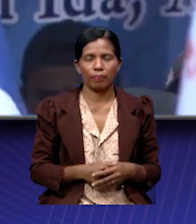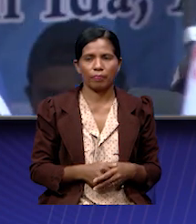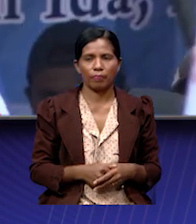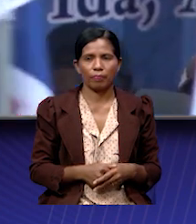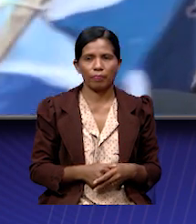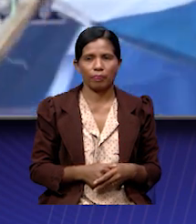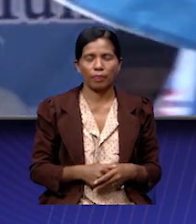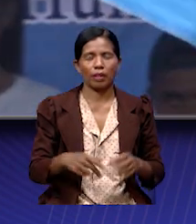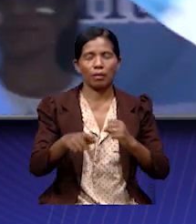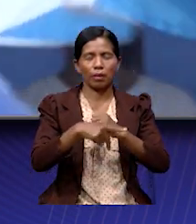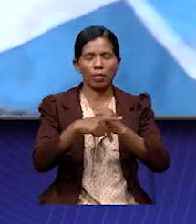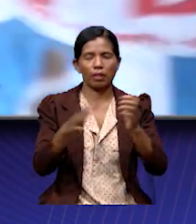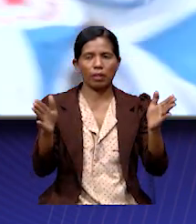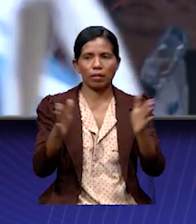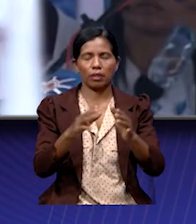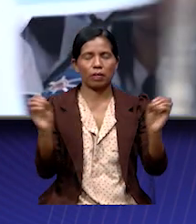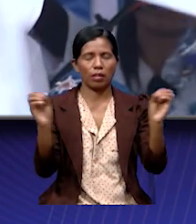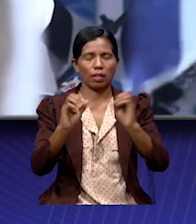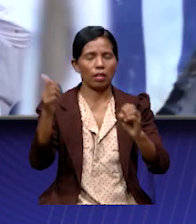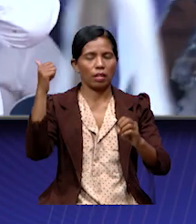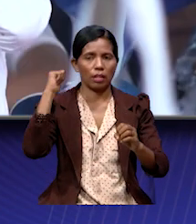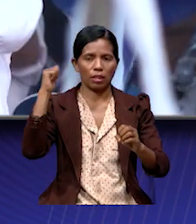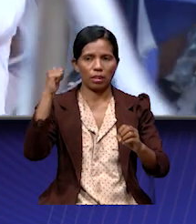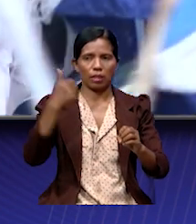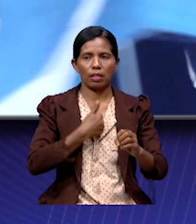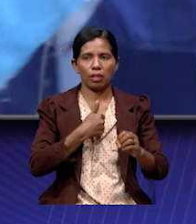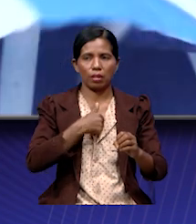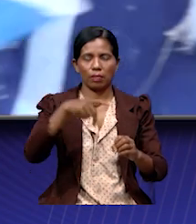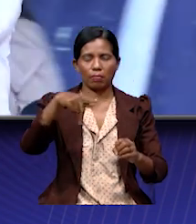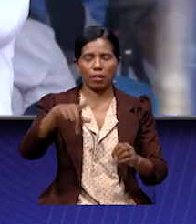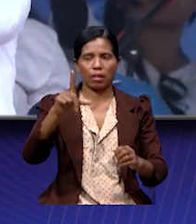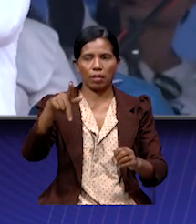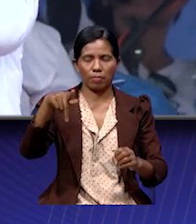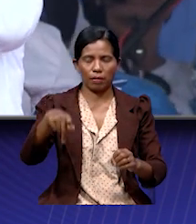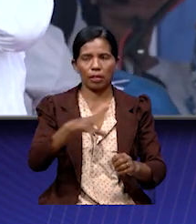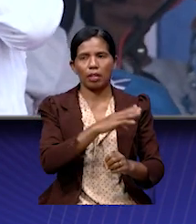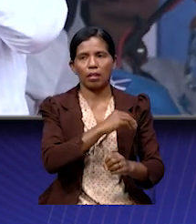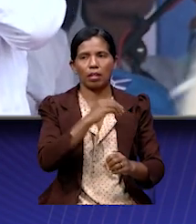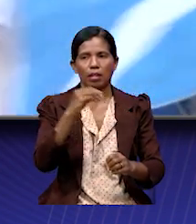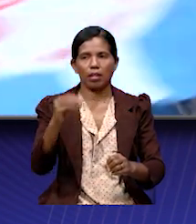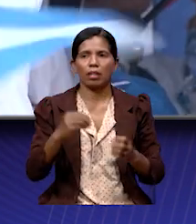Vamos partir o que será da beca lá e a candidato, a nessa PLP, tempo tona,